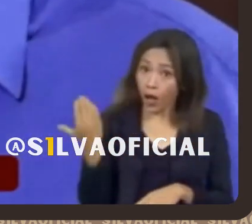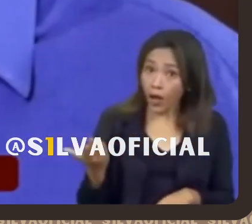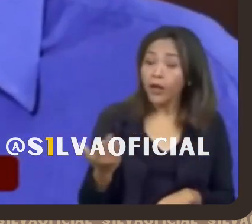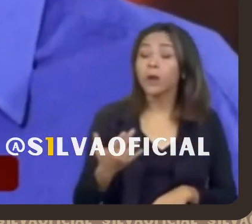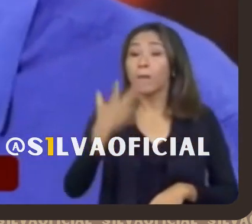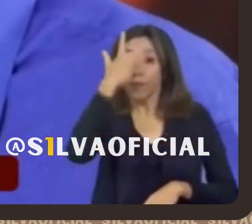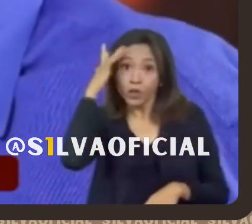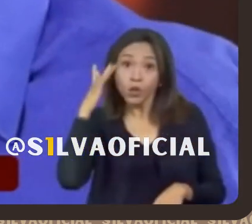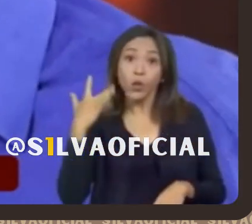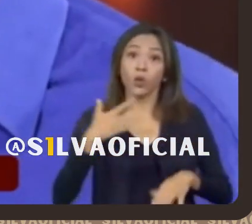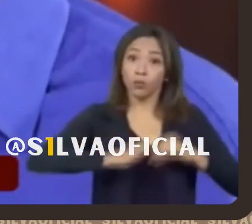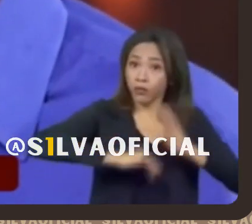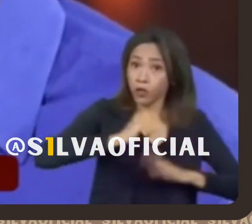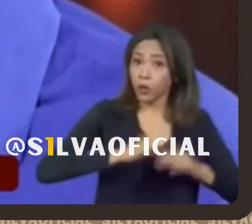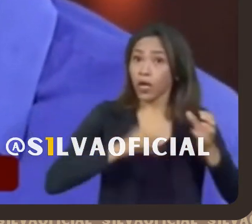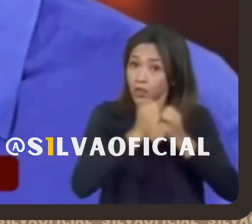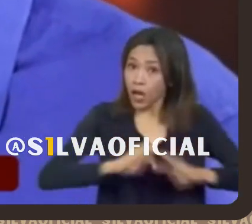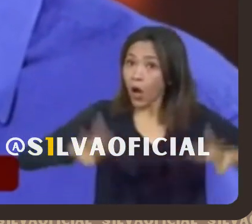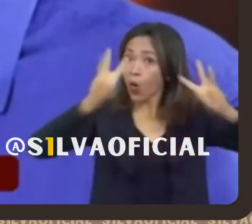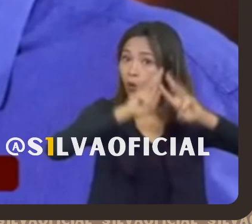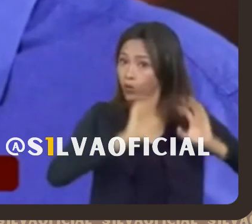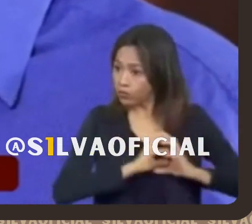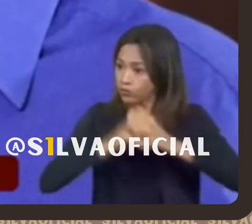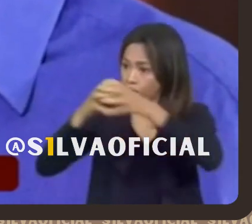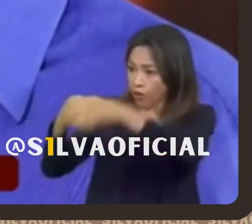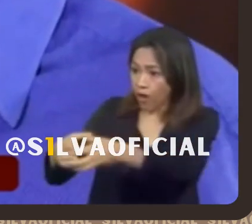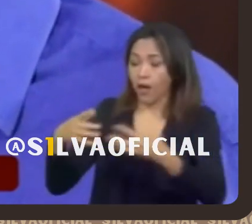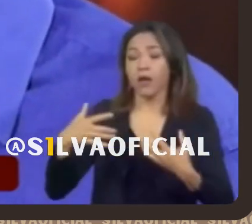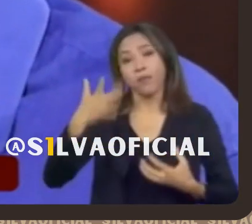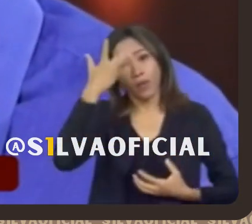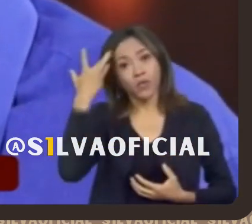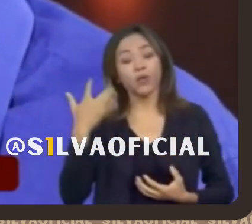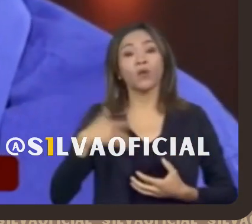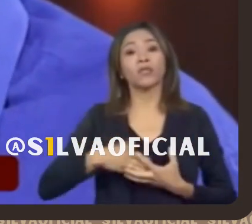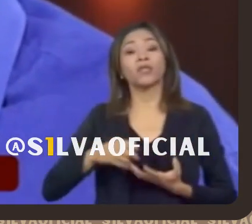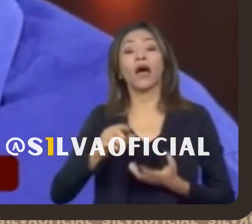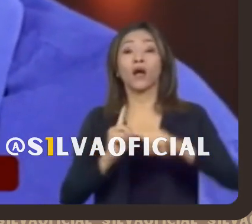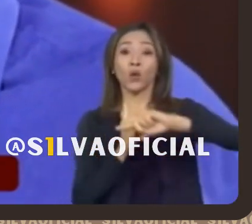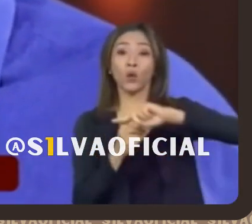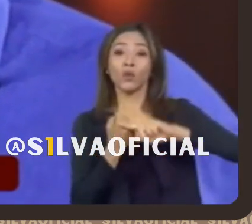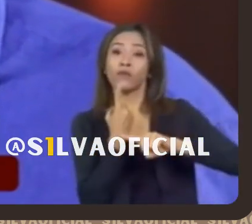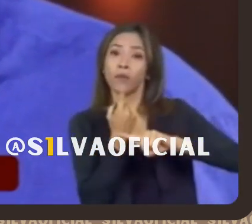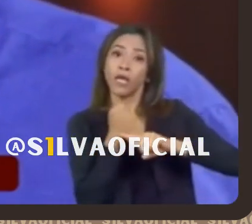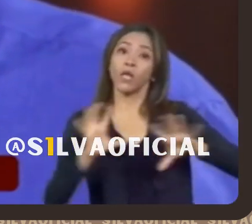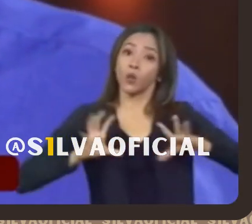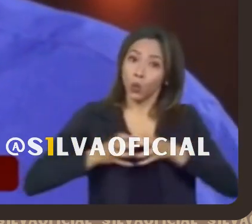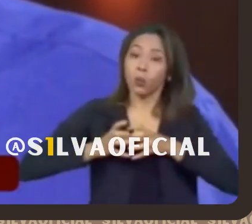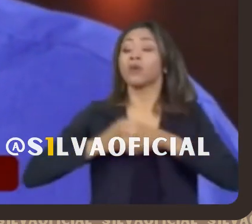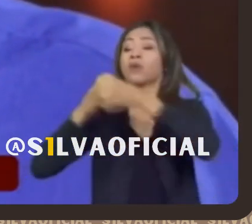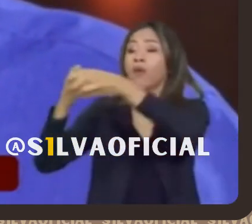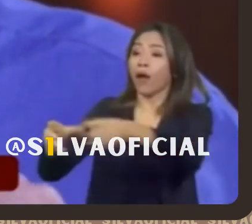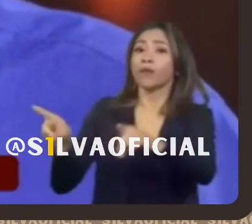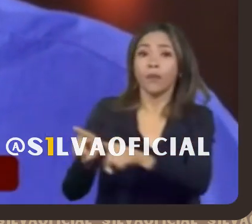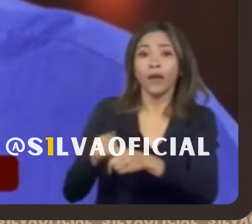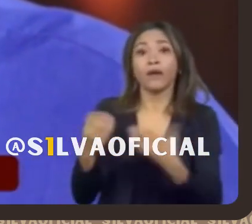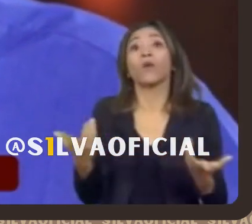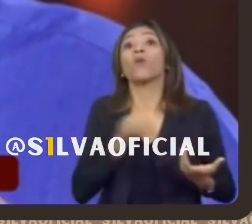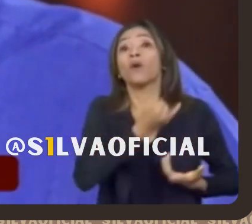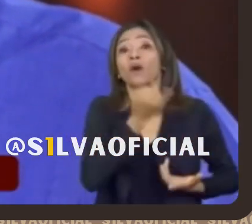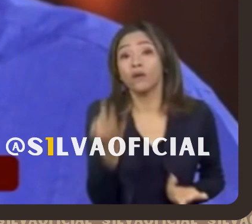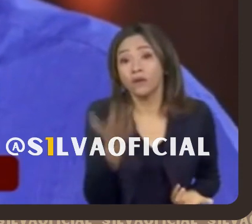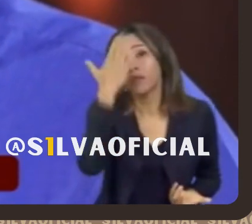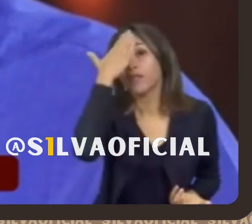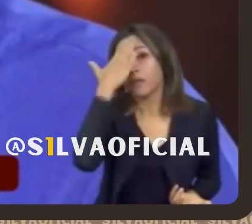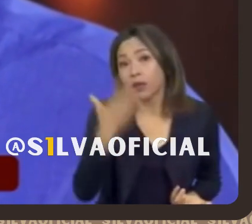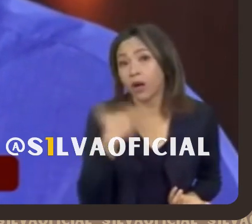pai da Cruz Vermelha estão sendo assassinadas e as pessoas vio como normal É por isso que eu disse ontem que a atitude de Israel com